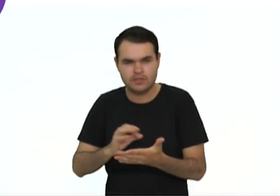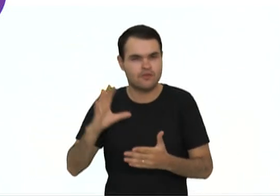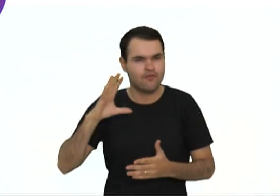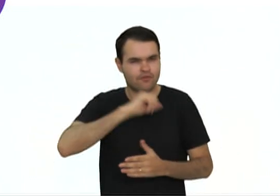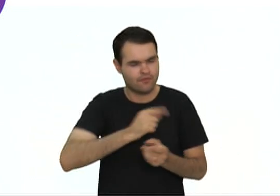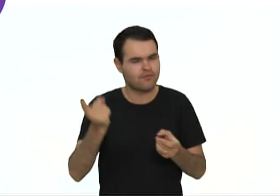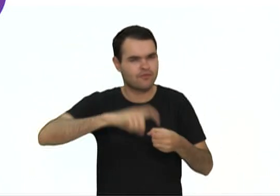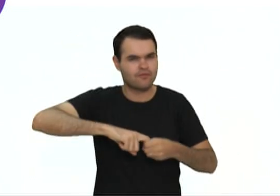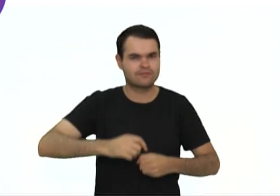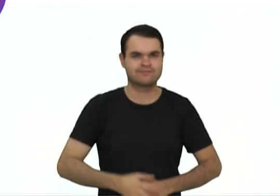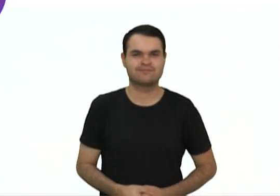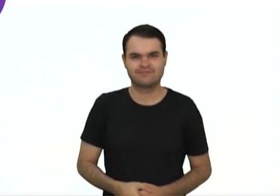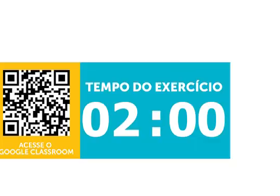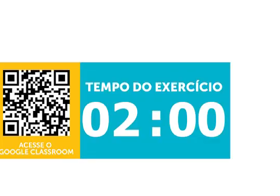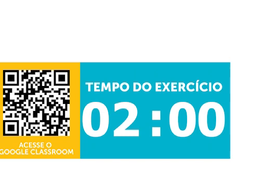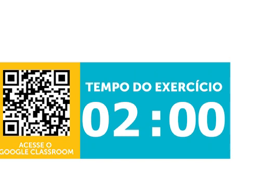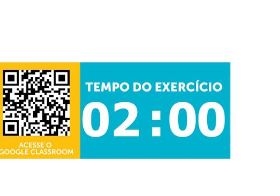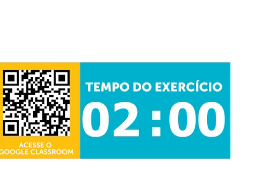já.